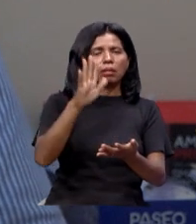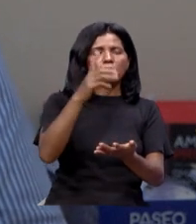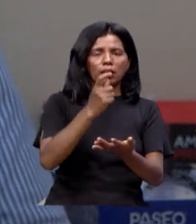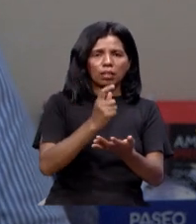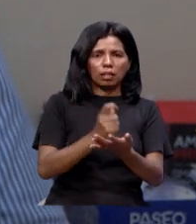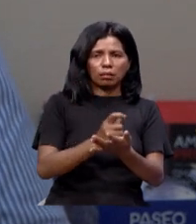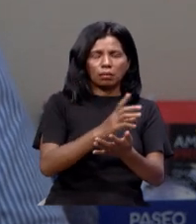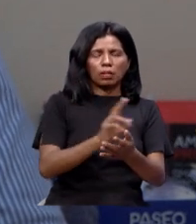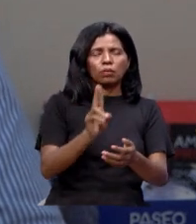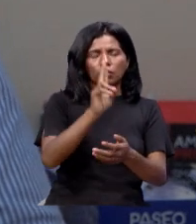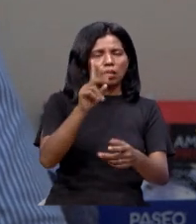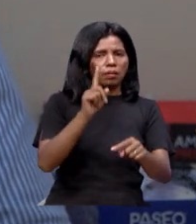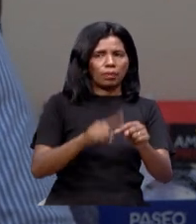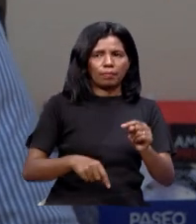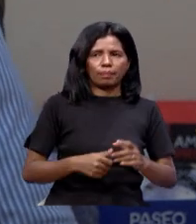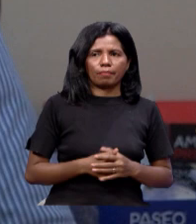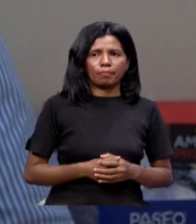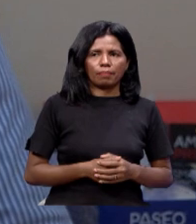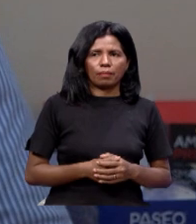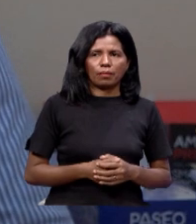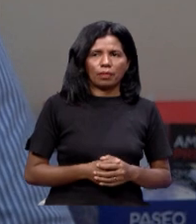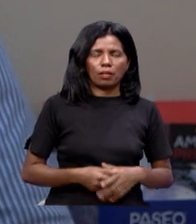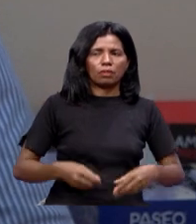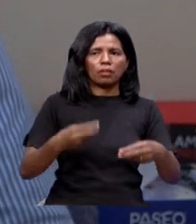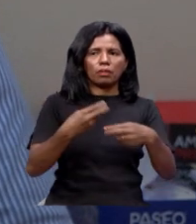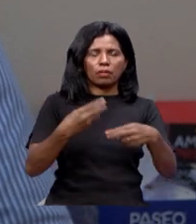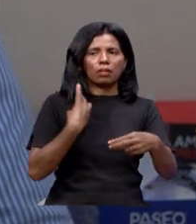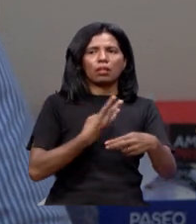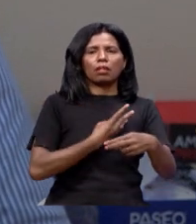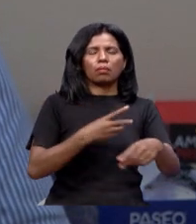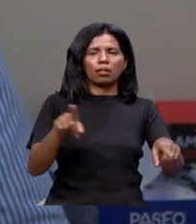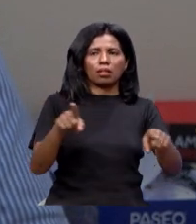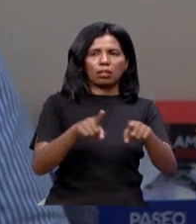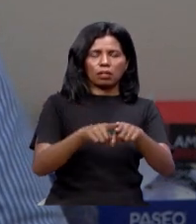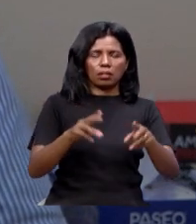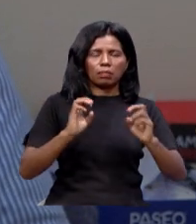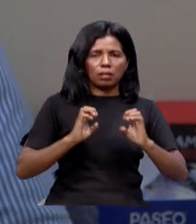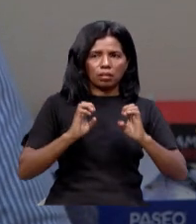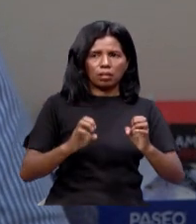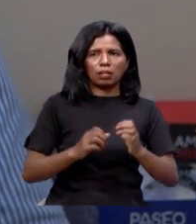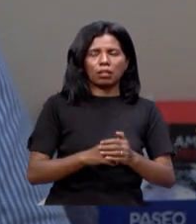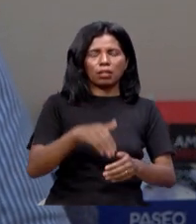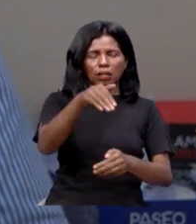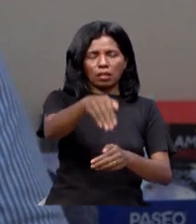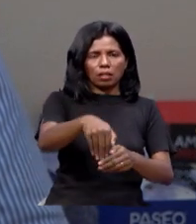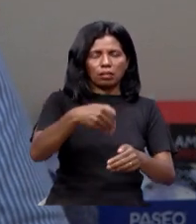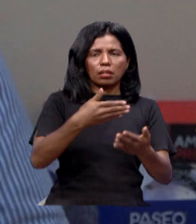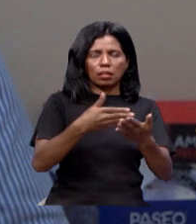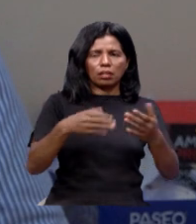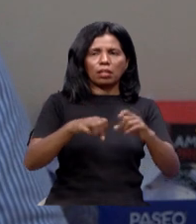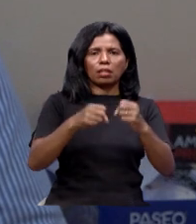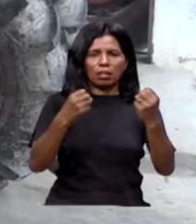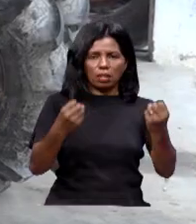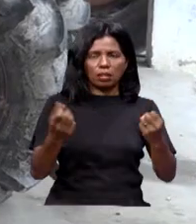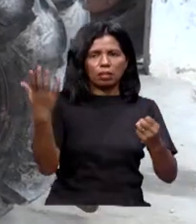ita executa direita ida ne prejudica ba ami hanesa urgentemente como trator ca equipamento será a terreno.